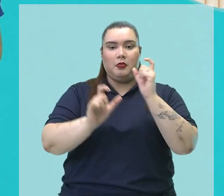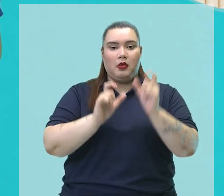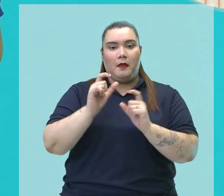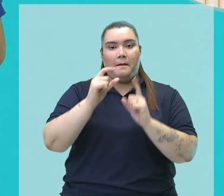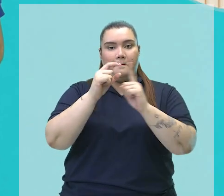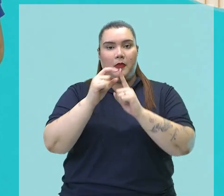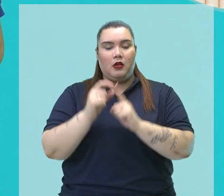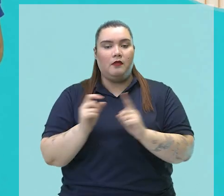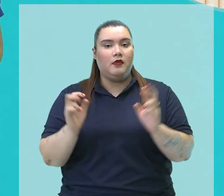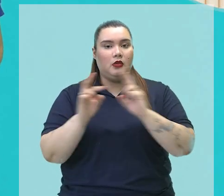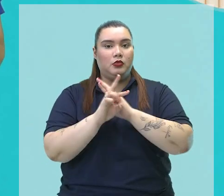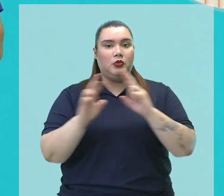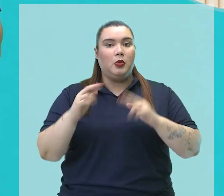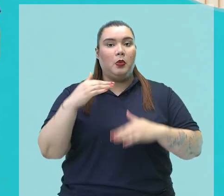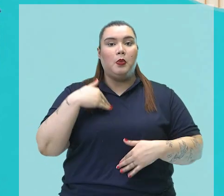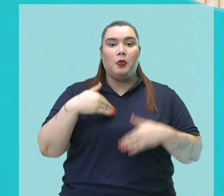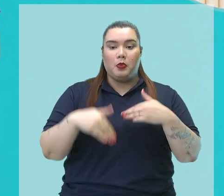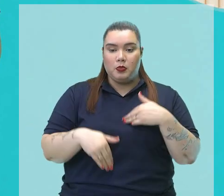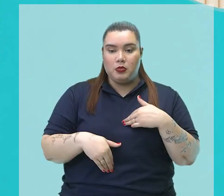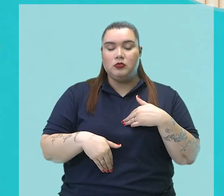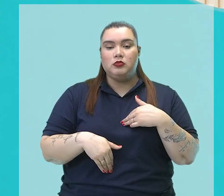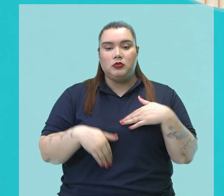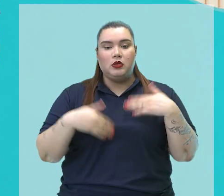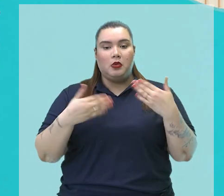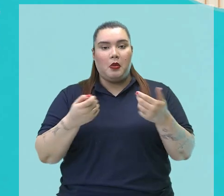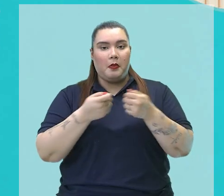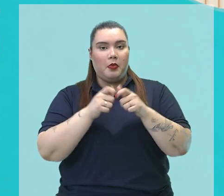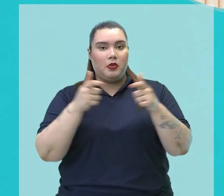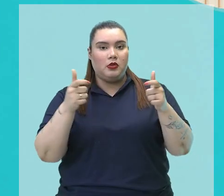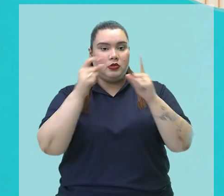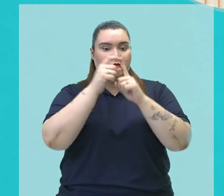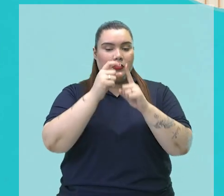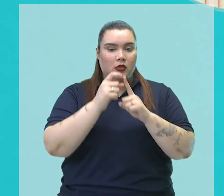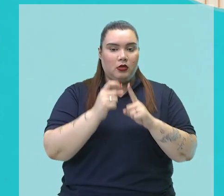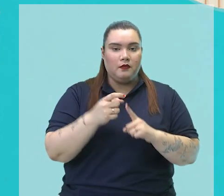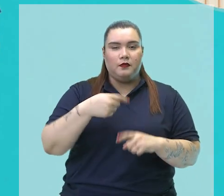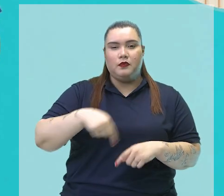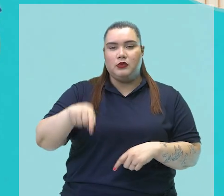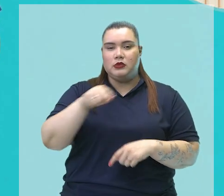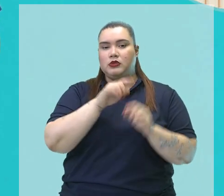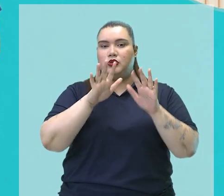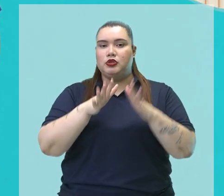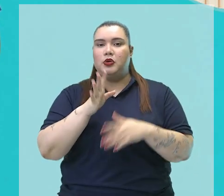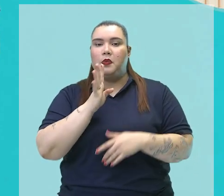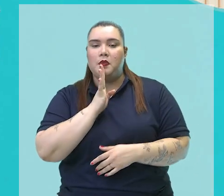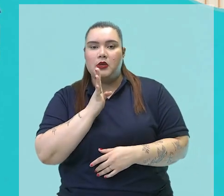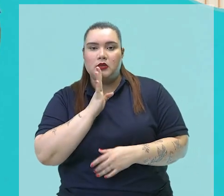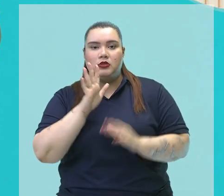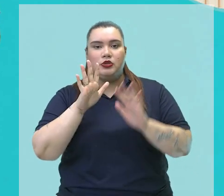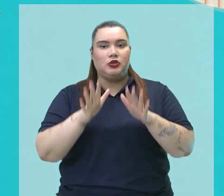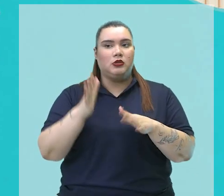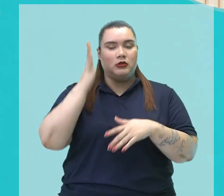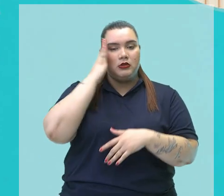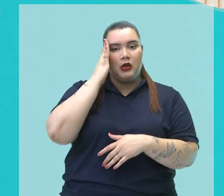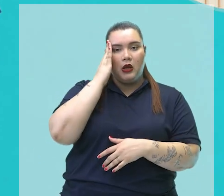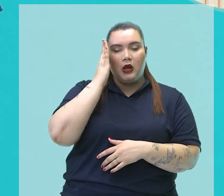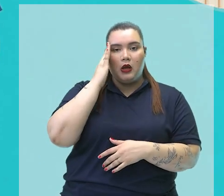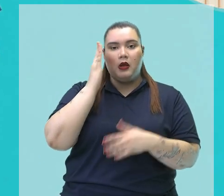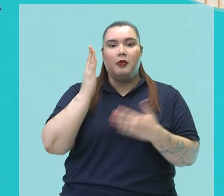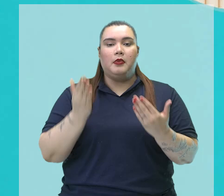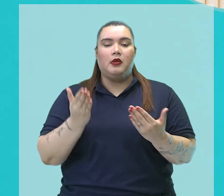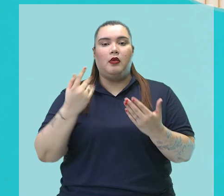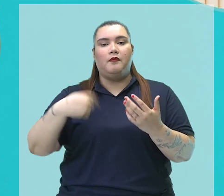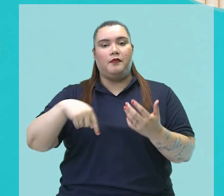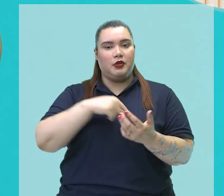palavras relacionadas ao nosso corpo. Muitas das palavras, desses vocábulos, certamente vocês já conhecem, já ouviram, mas a gente vai relembrar. E